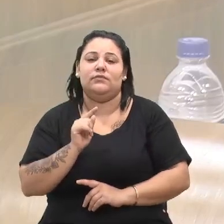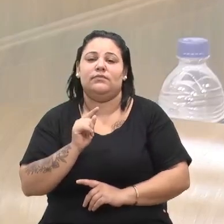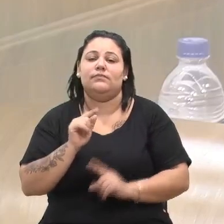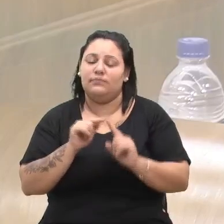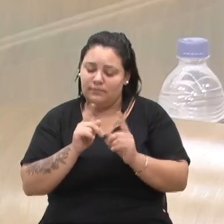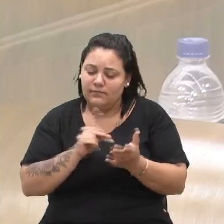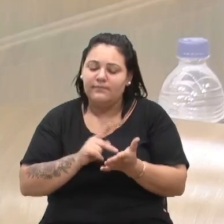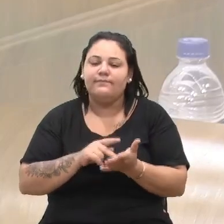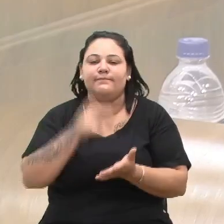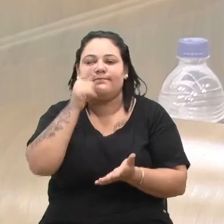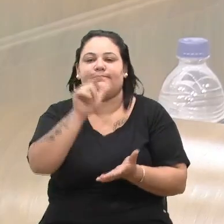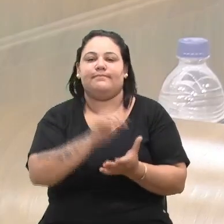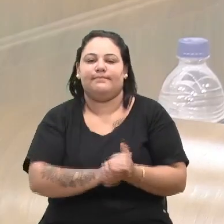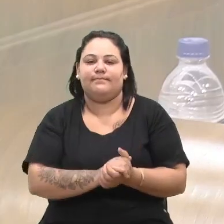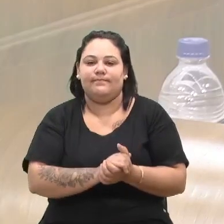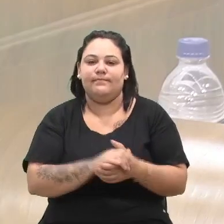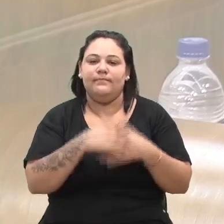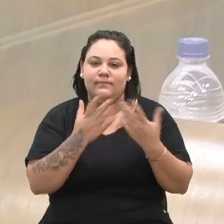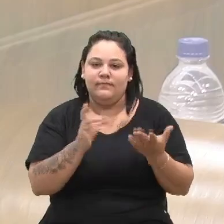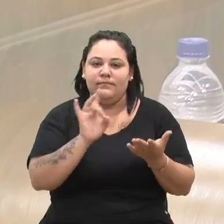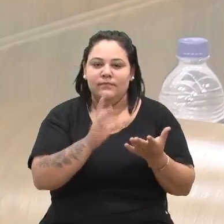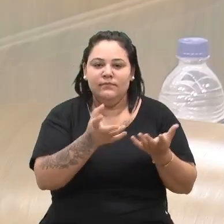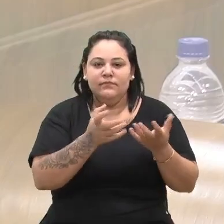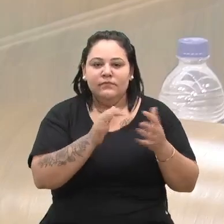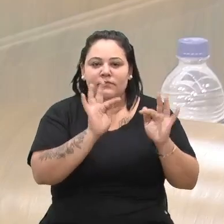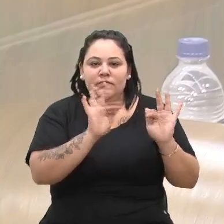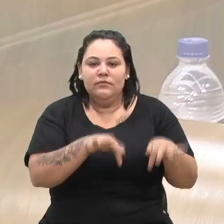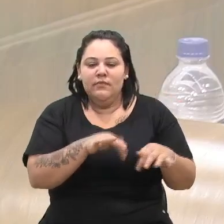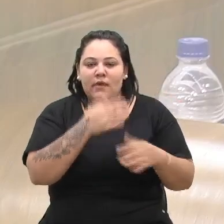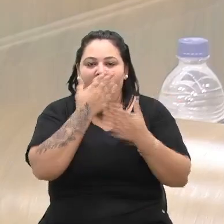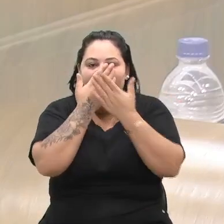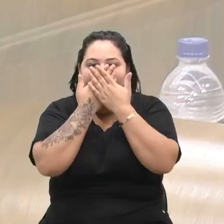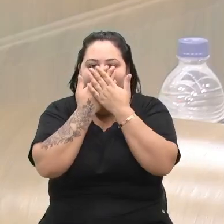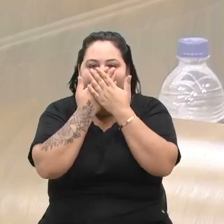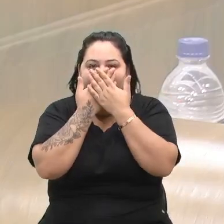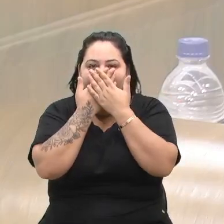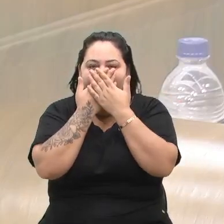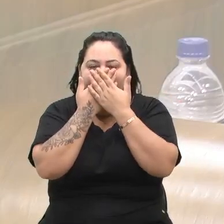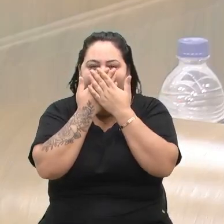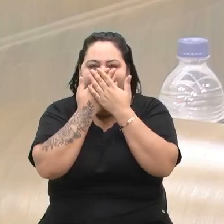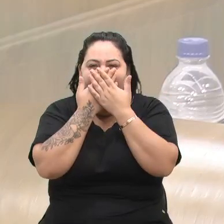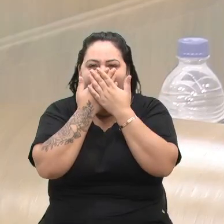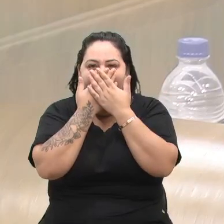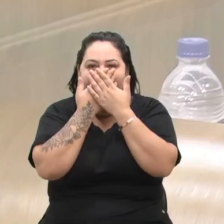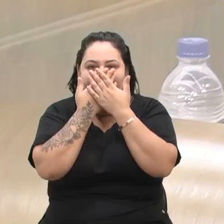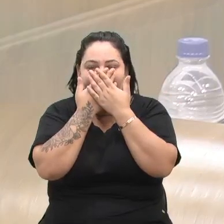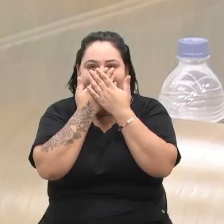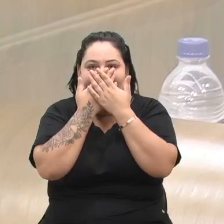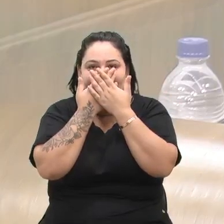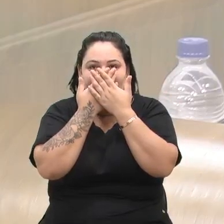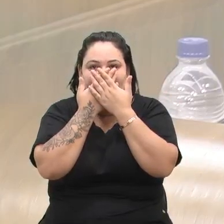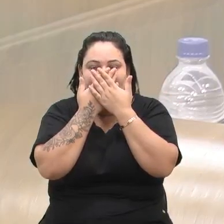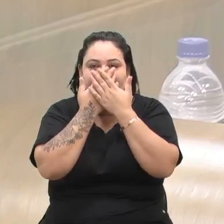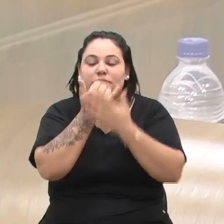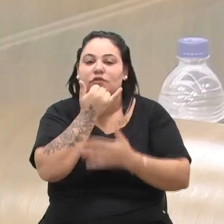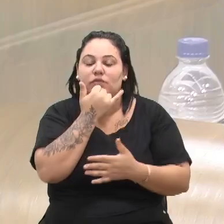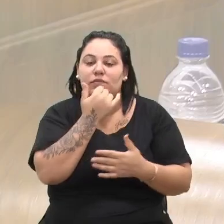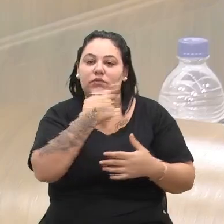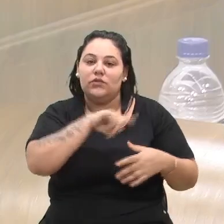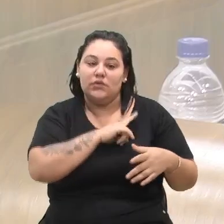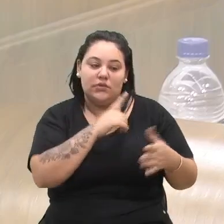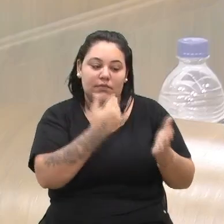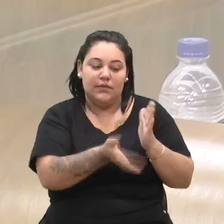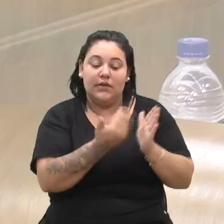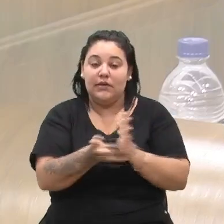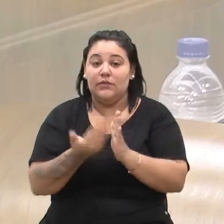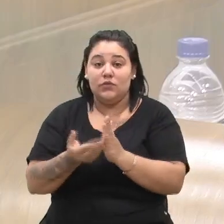só para finalizar, dizer o seguinte, que perdemos muito com a qualificação profissional. Nós precisamos que pobre